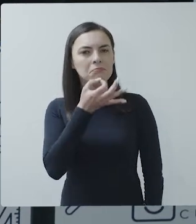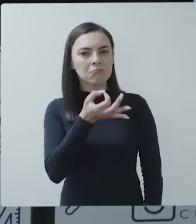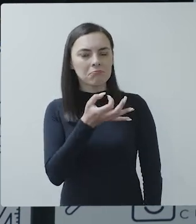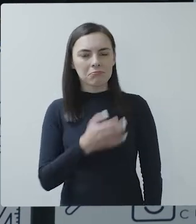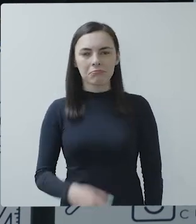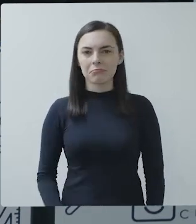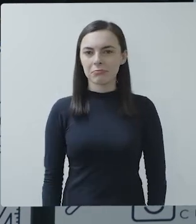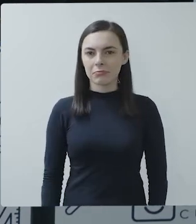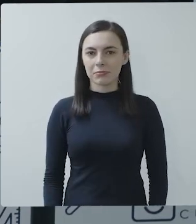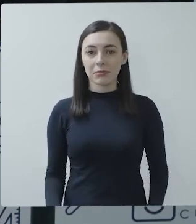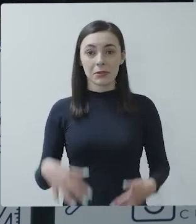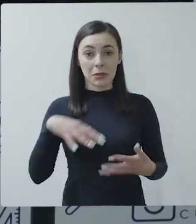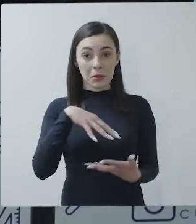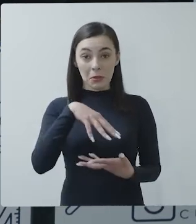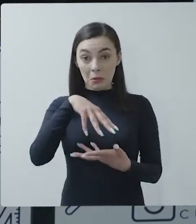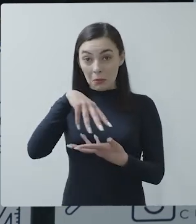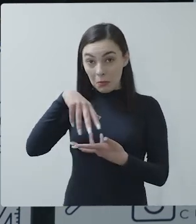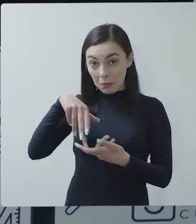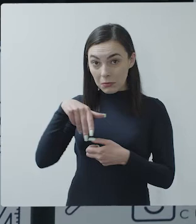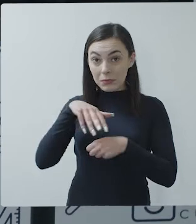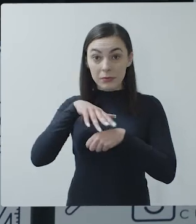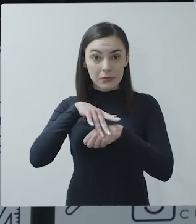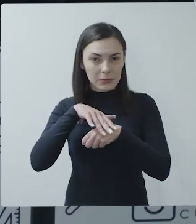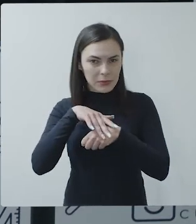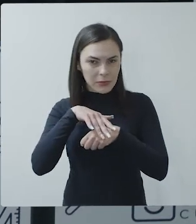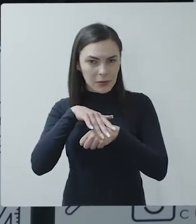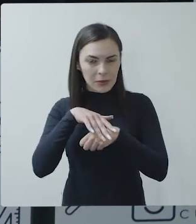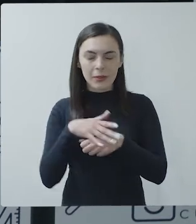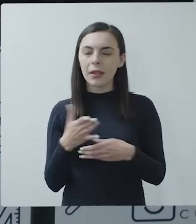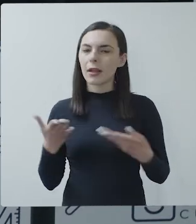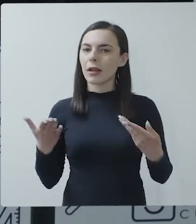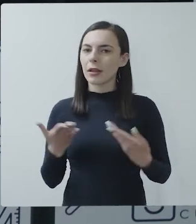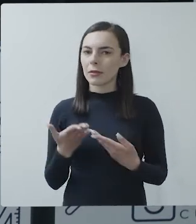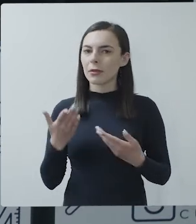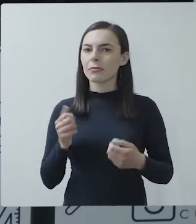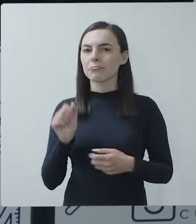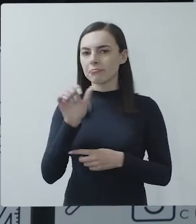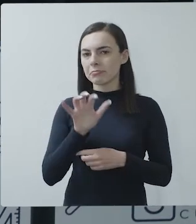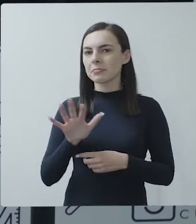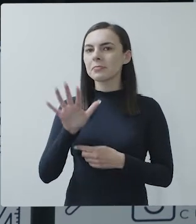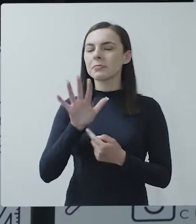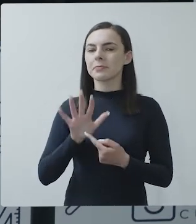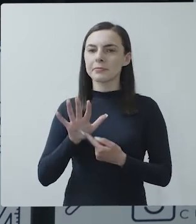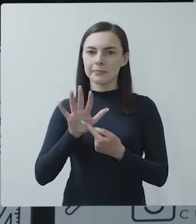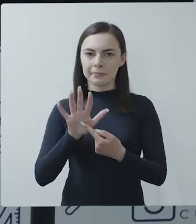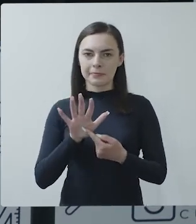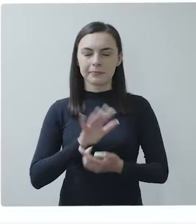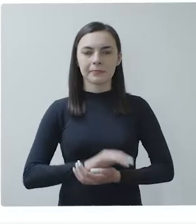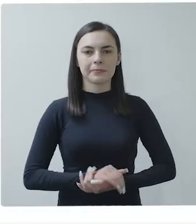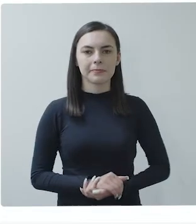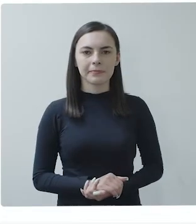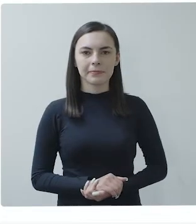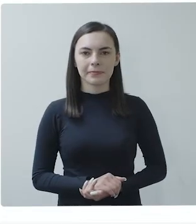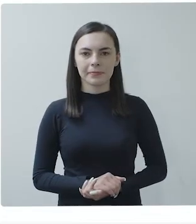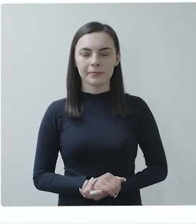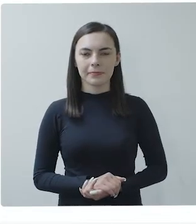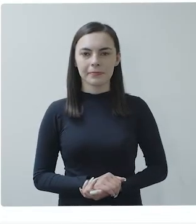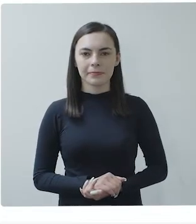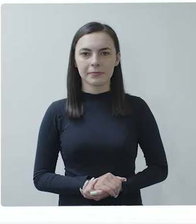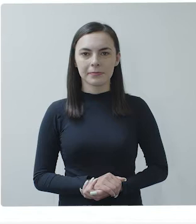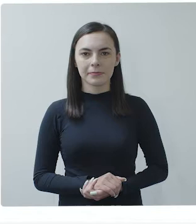acham? Vocês acham que o planeta Terra está doente? Eu vou mostrar algumas imagens. Olha essa